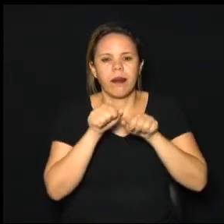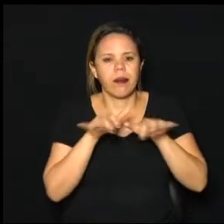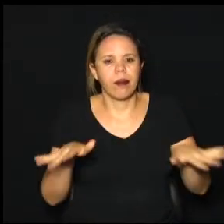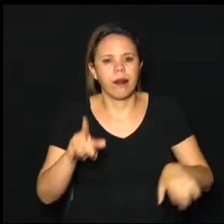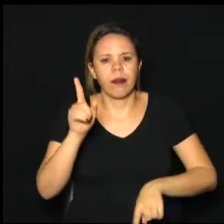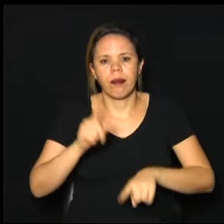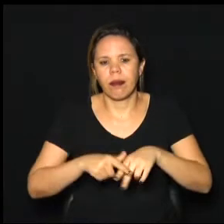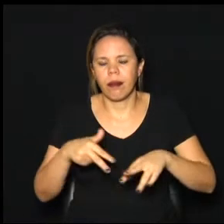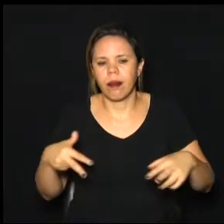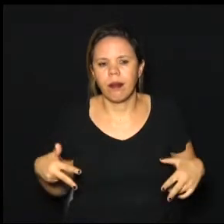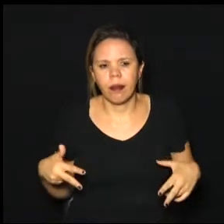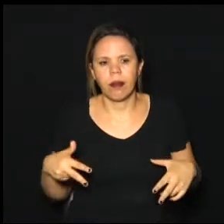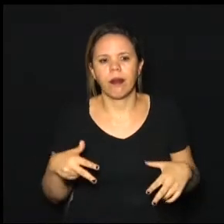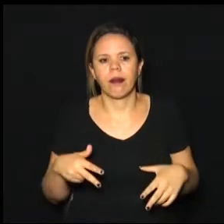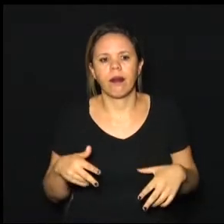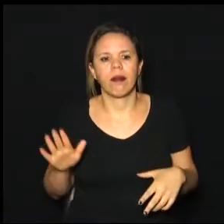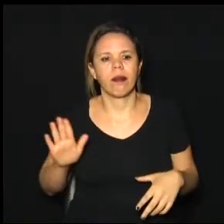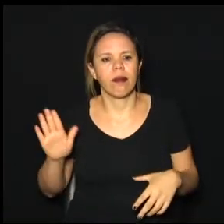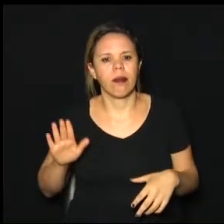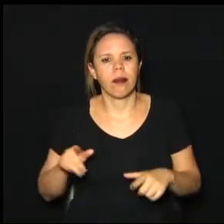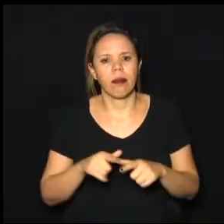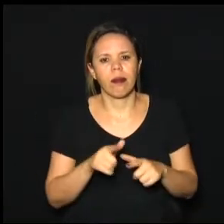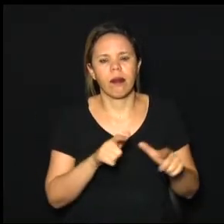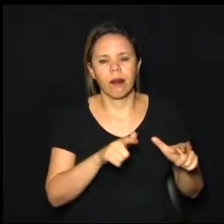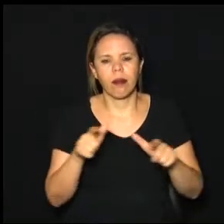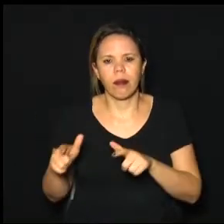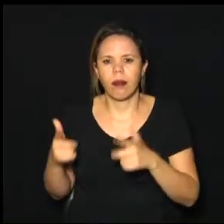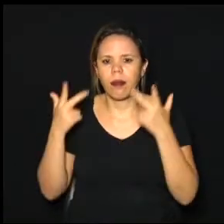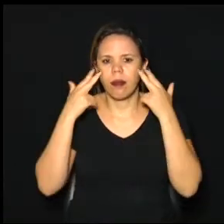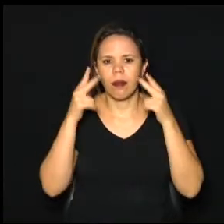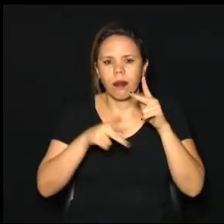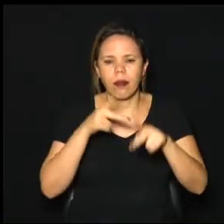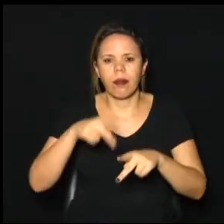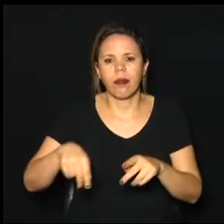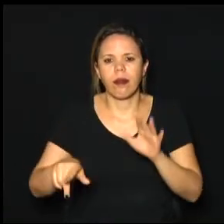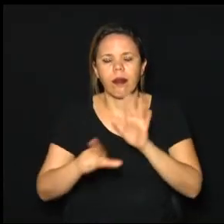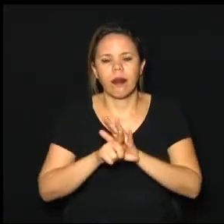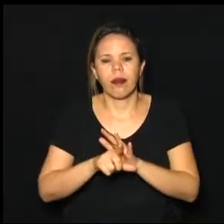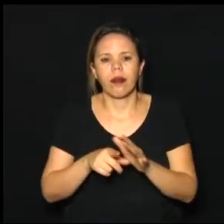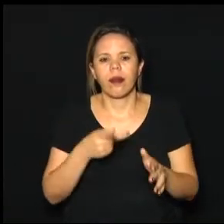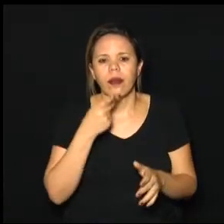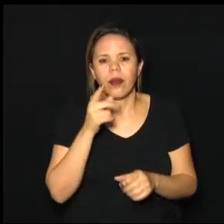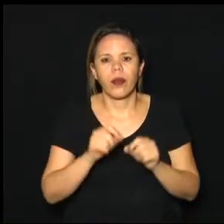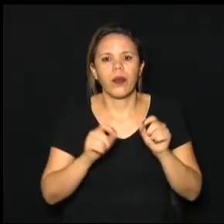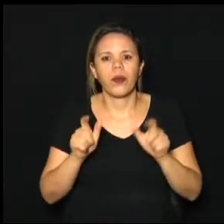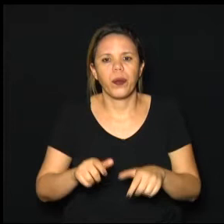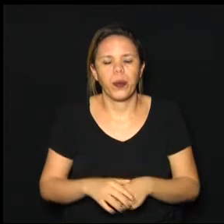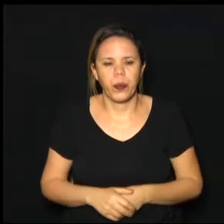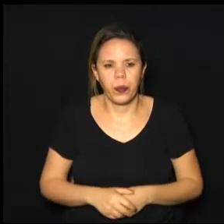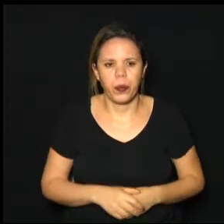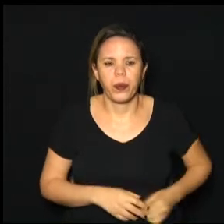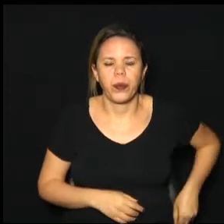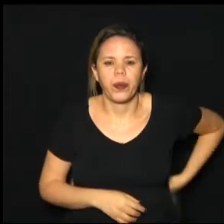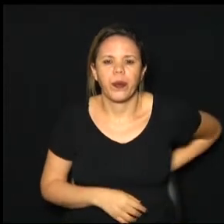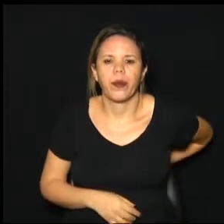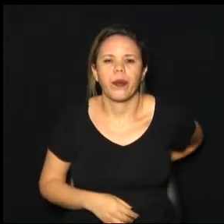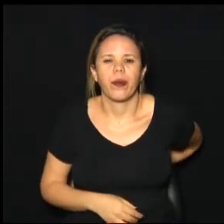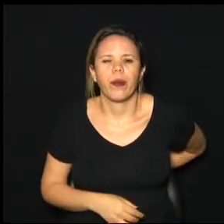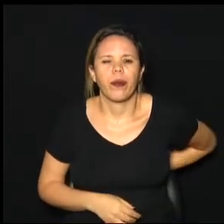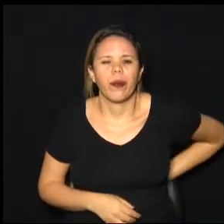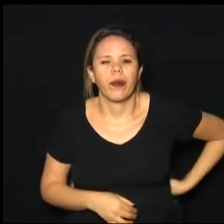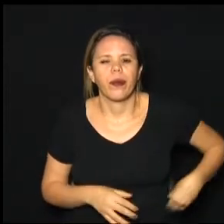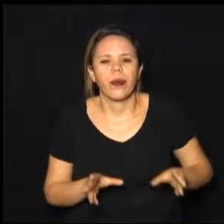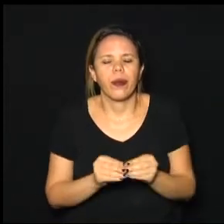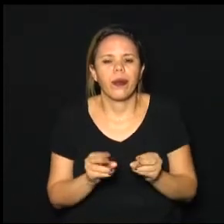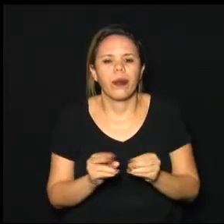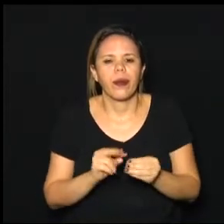de santinhos nos chamados bens de uso comum do povo. A lei fala em bens de uso comum do povo. Em resumo, pessoal, o que são